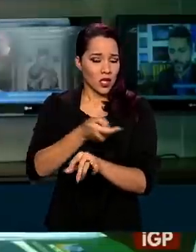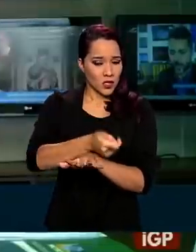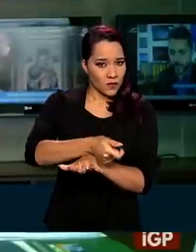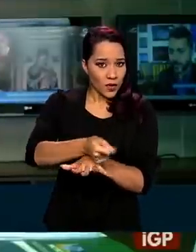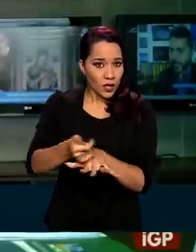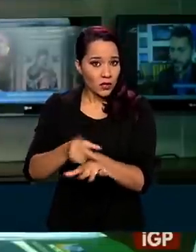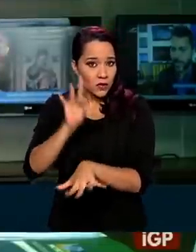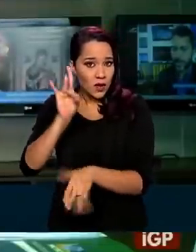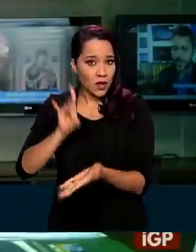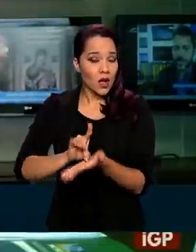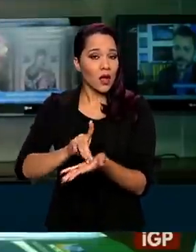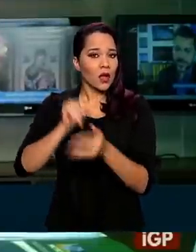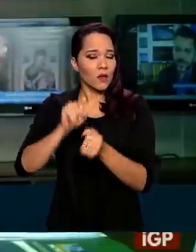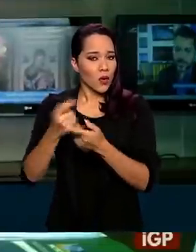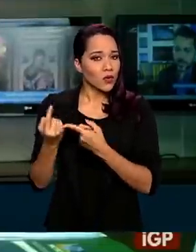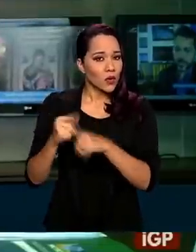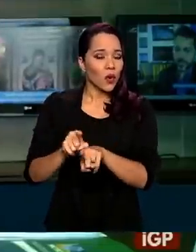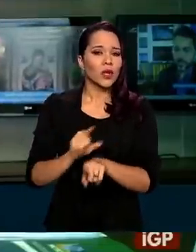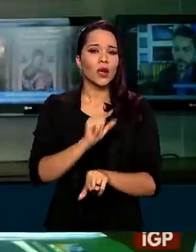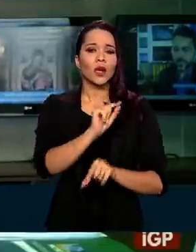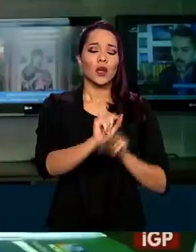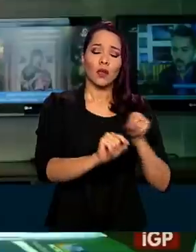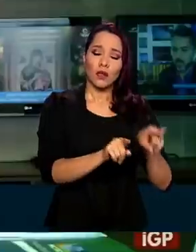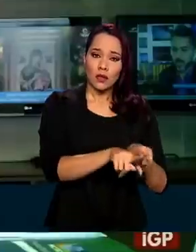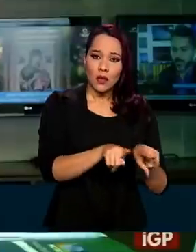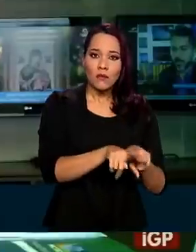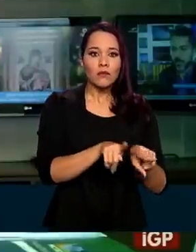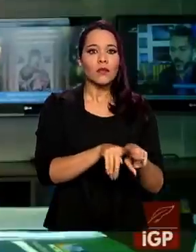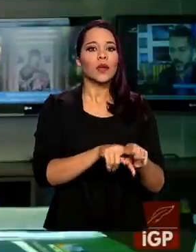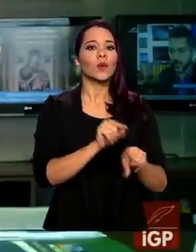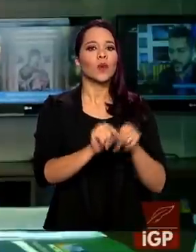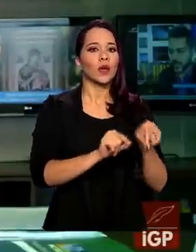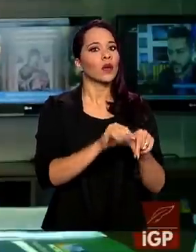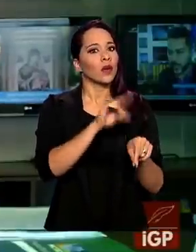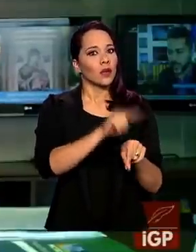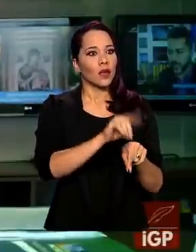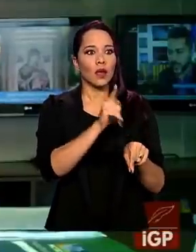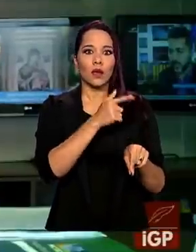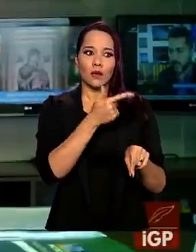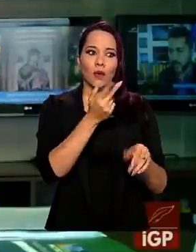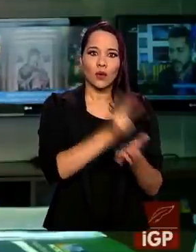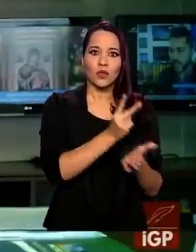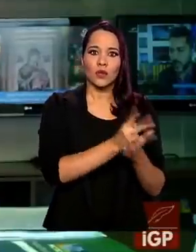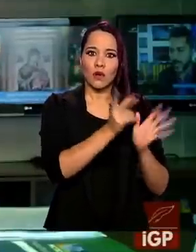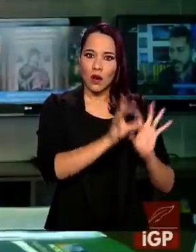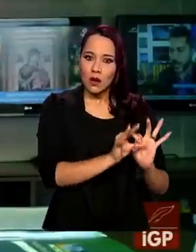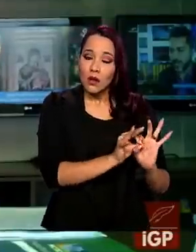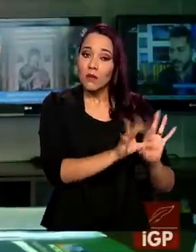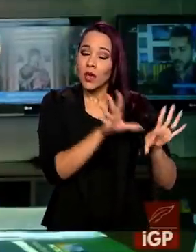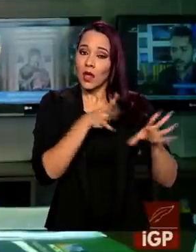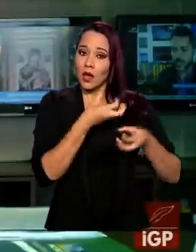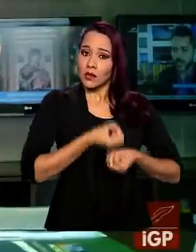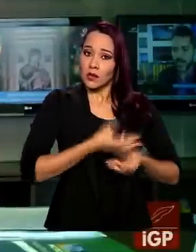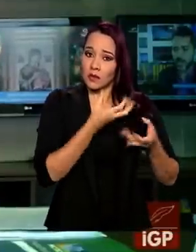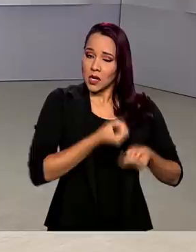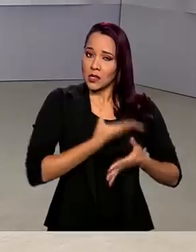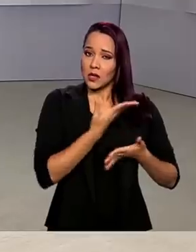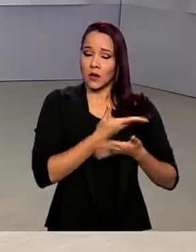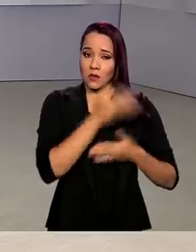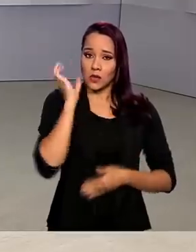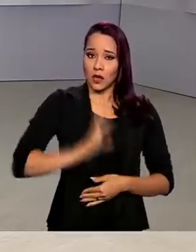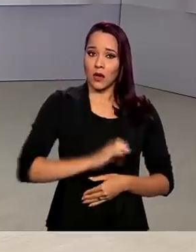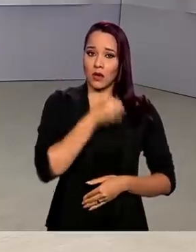fake news que pode ser combatido e também não que não mexa na liberdade de expressão do cidadão e da